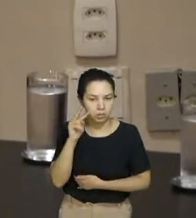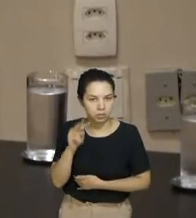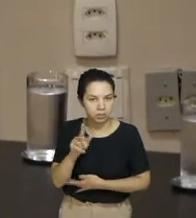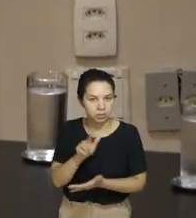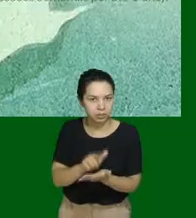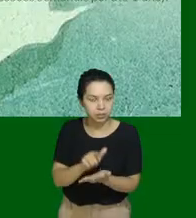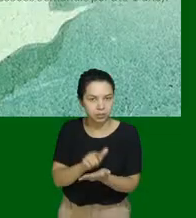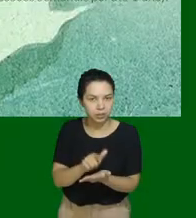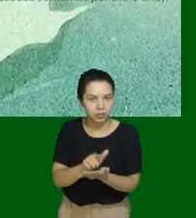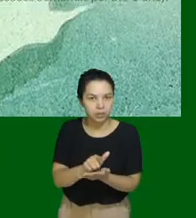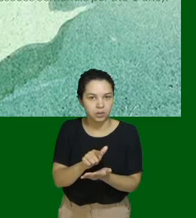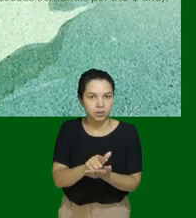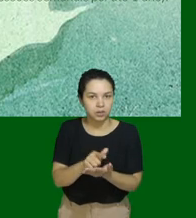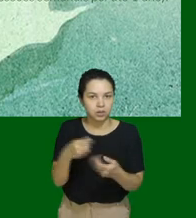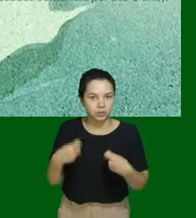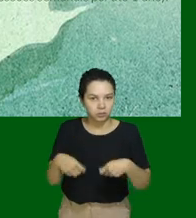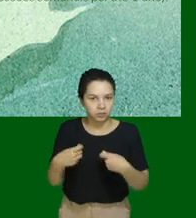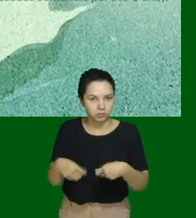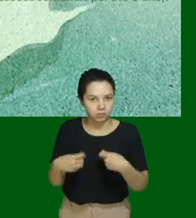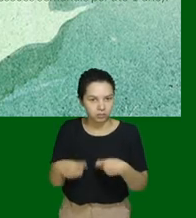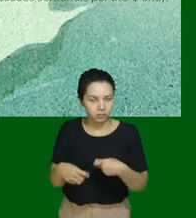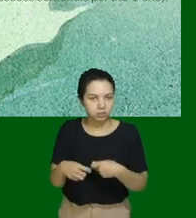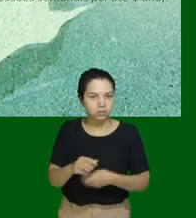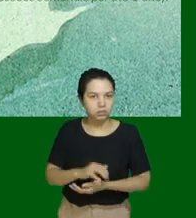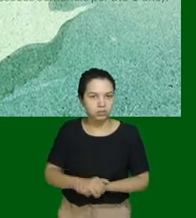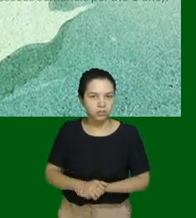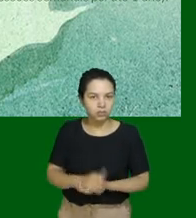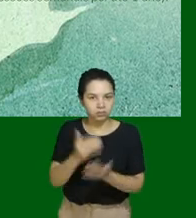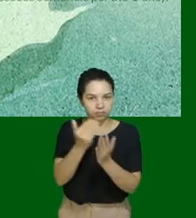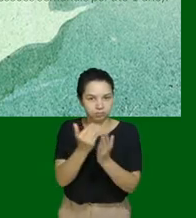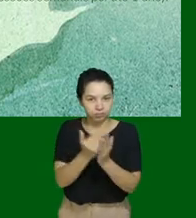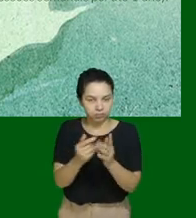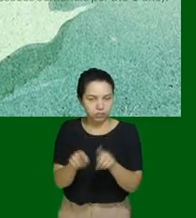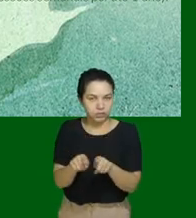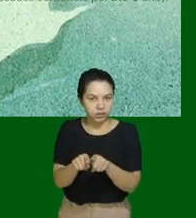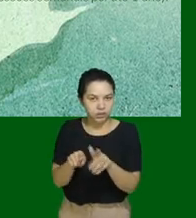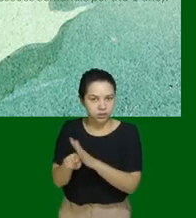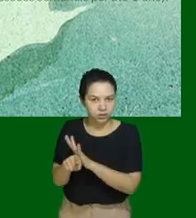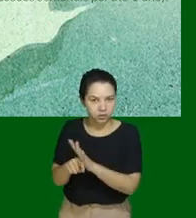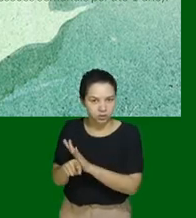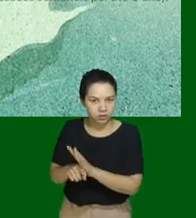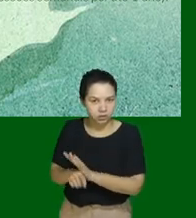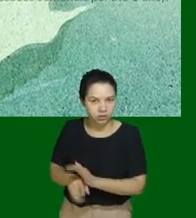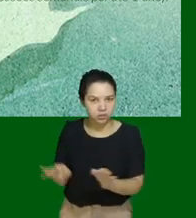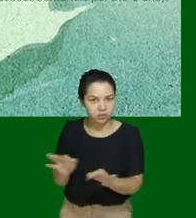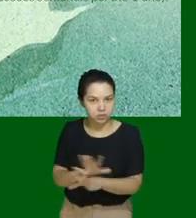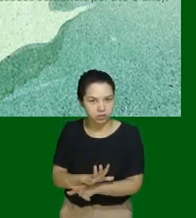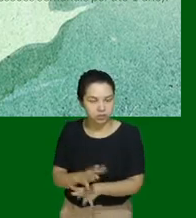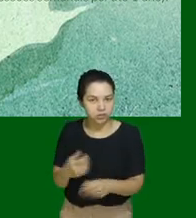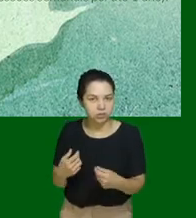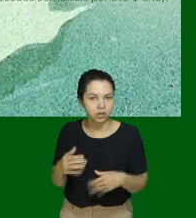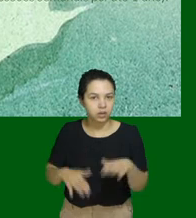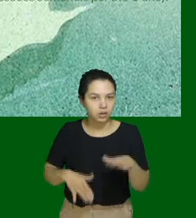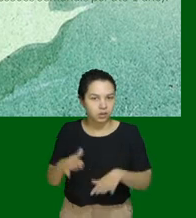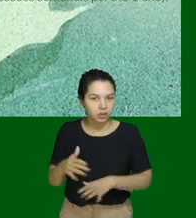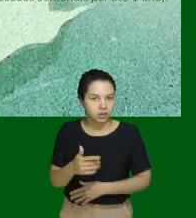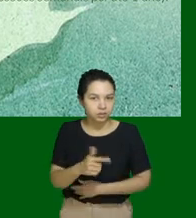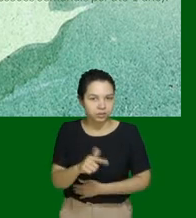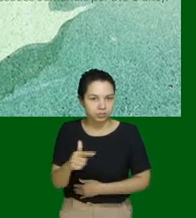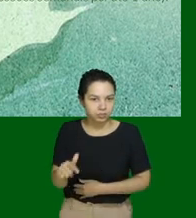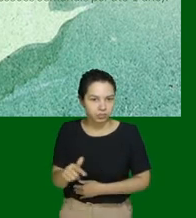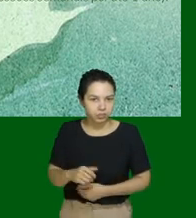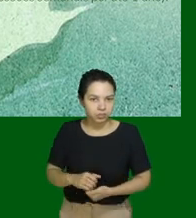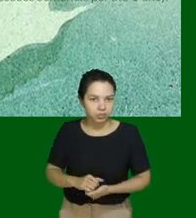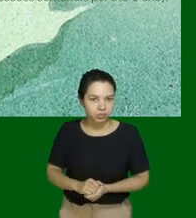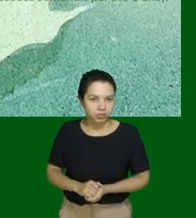encaminhamento, com os exames feitos, é o ideal, certo? Às vezes não vem, né? Não, nem por